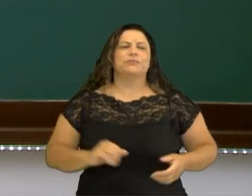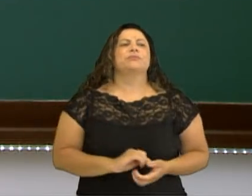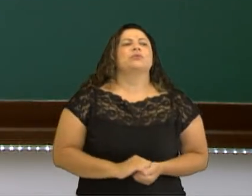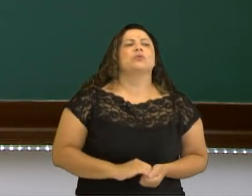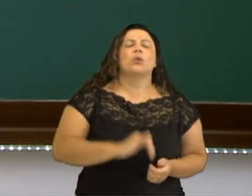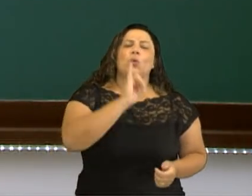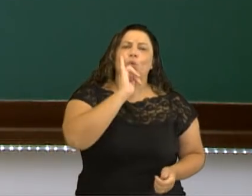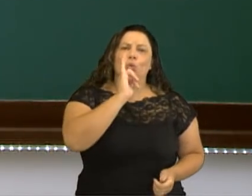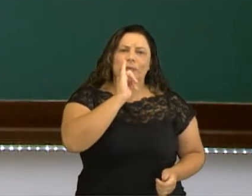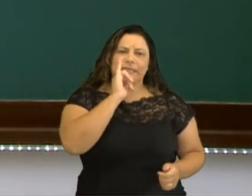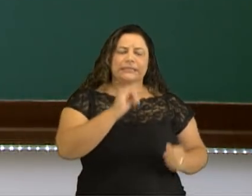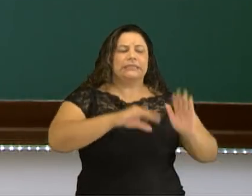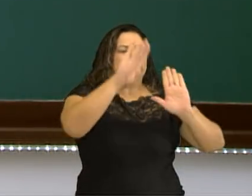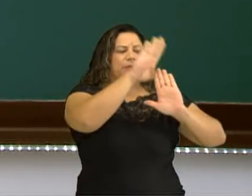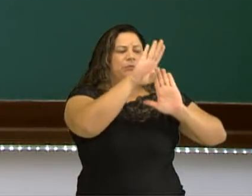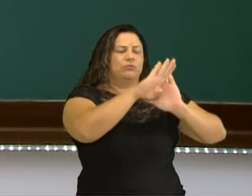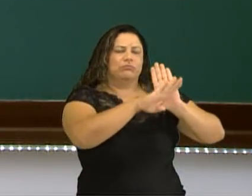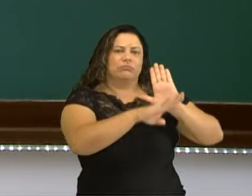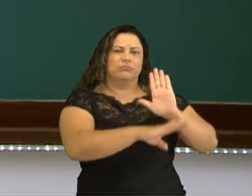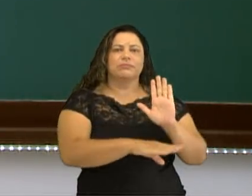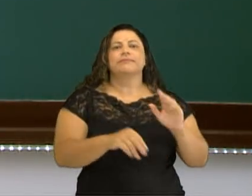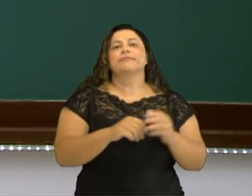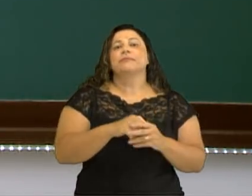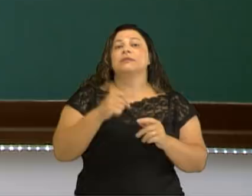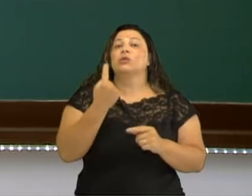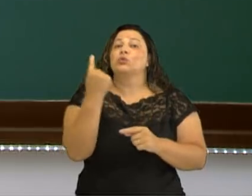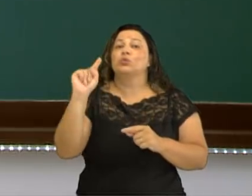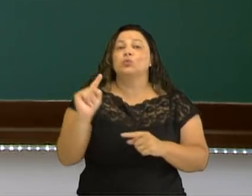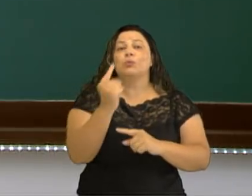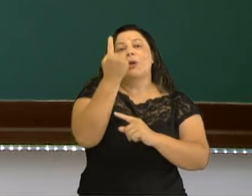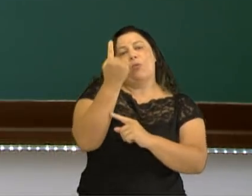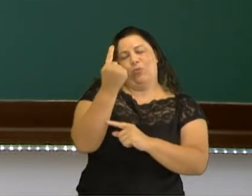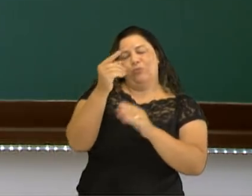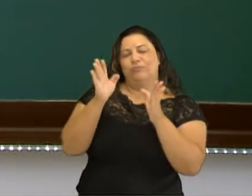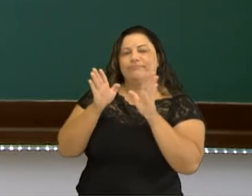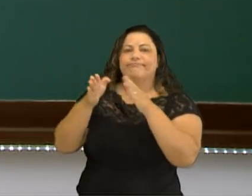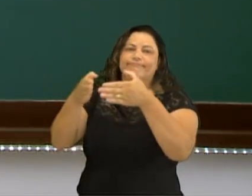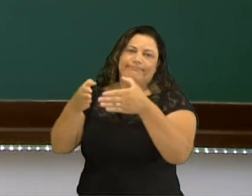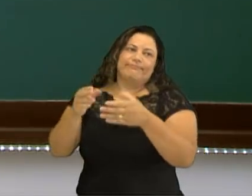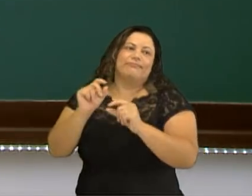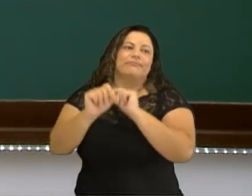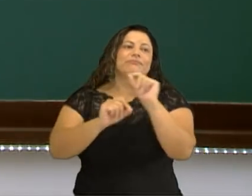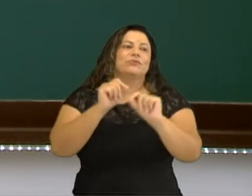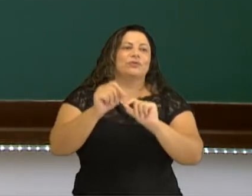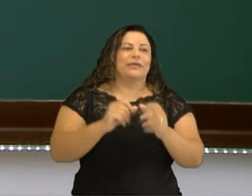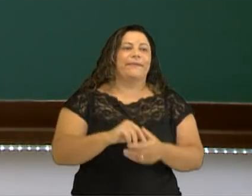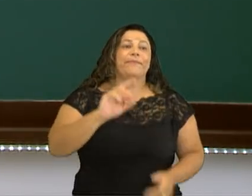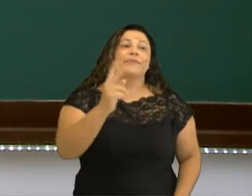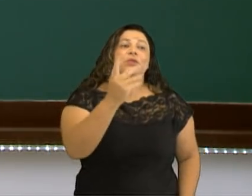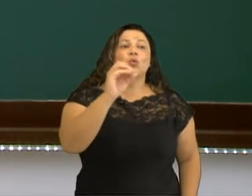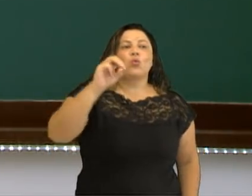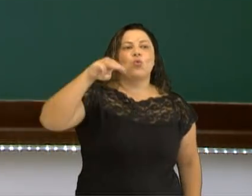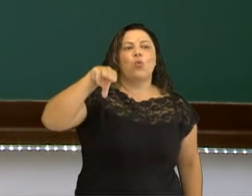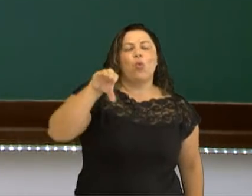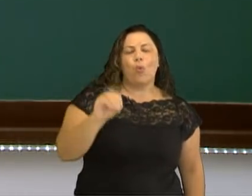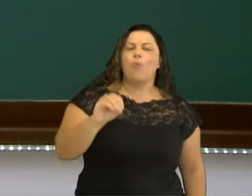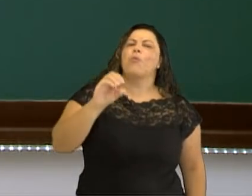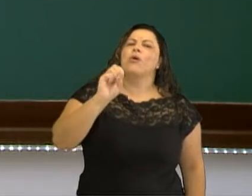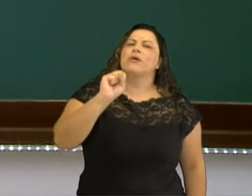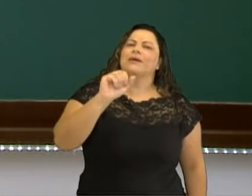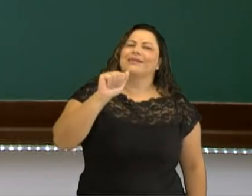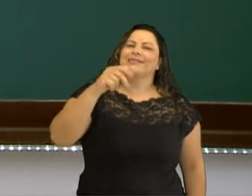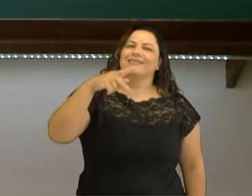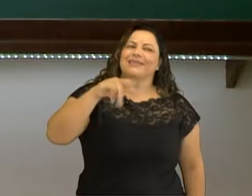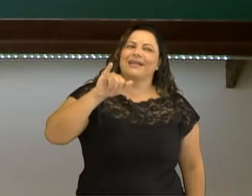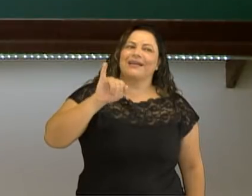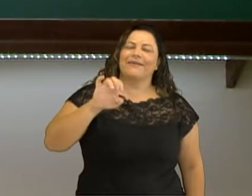de toda a classificação de uma espécie bem legal, a espécie do Homo sapiens. Você sabe quem é o